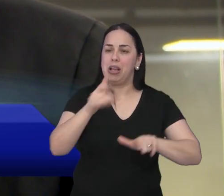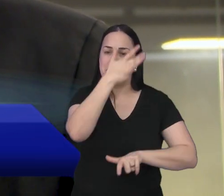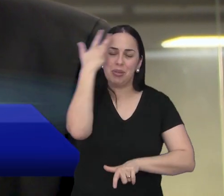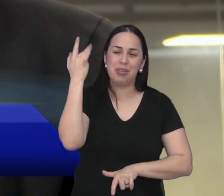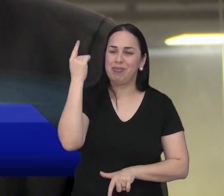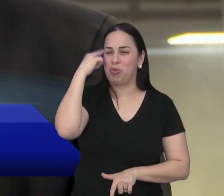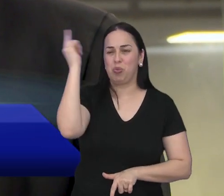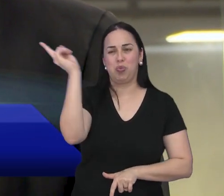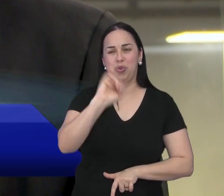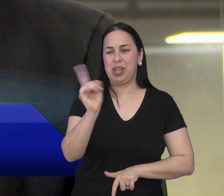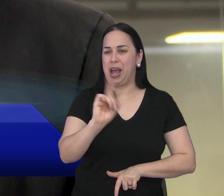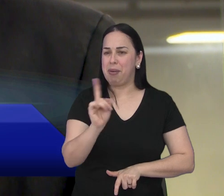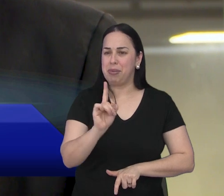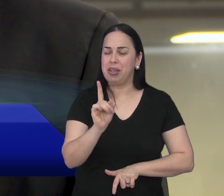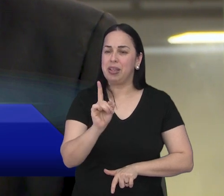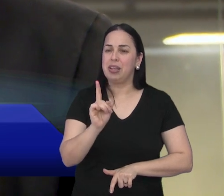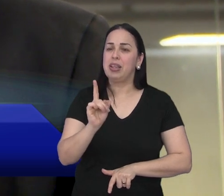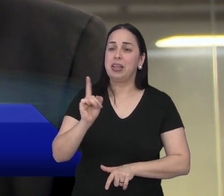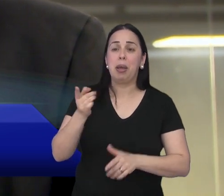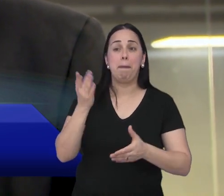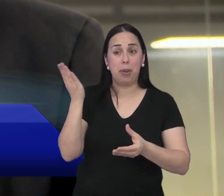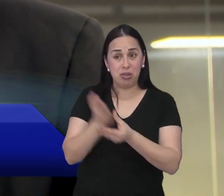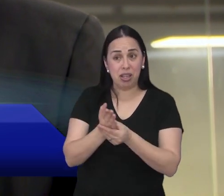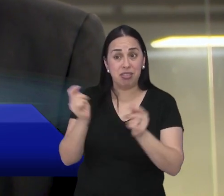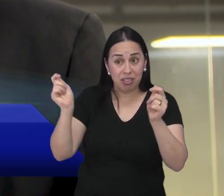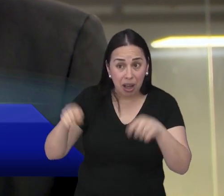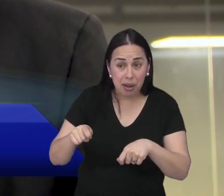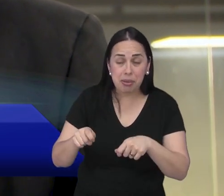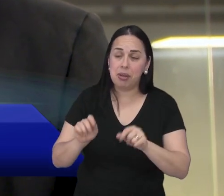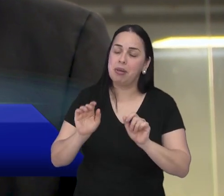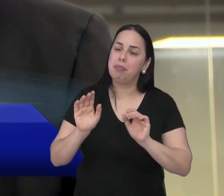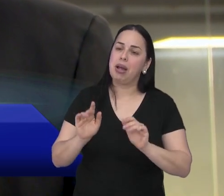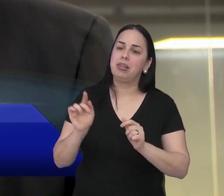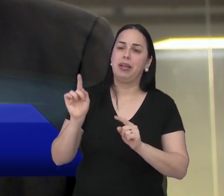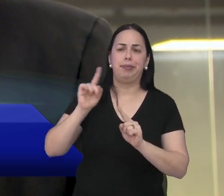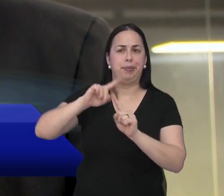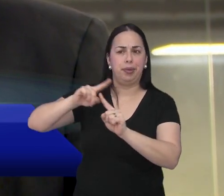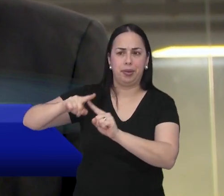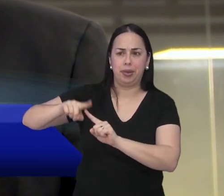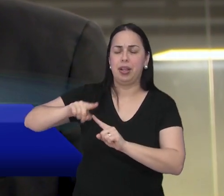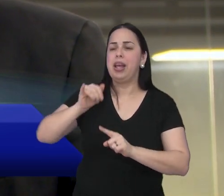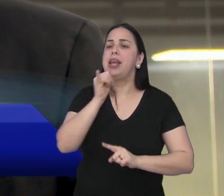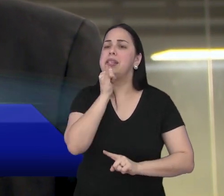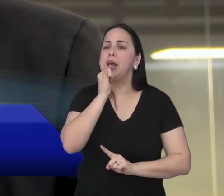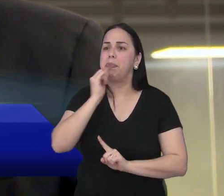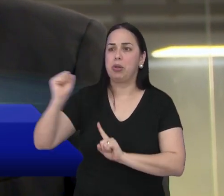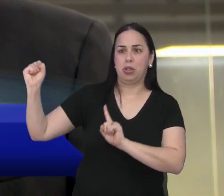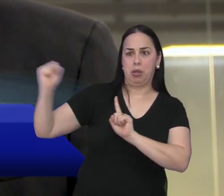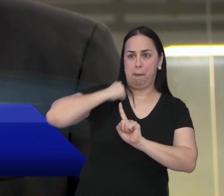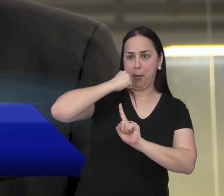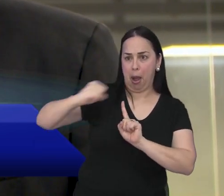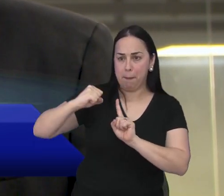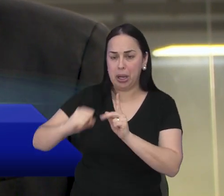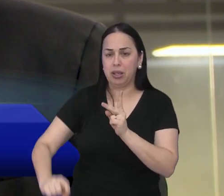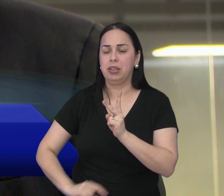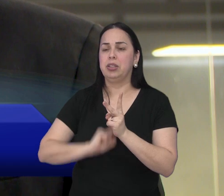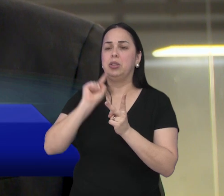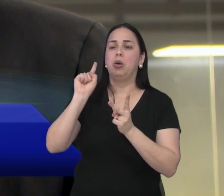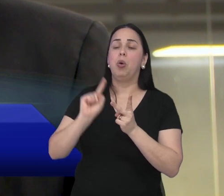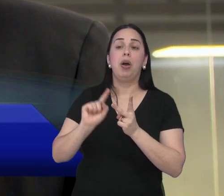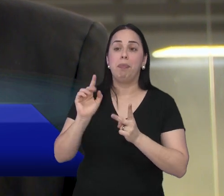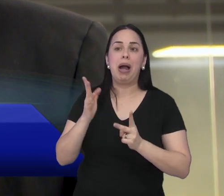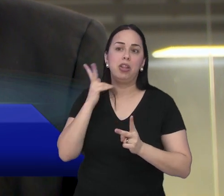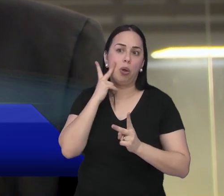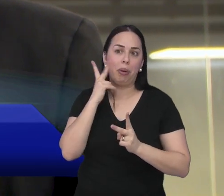sabe muito desse instituto que é a rescisão. E são de diversas formas. Se ele for agredido no local de